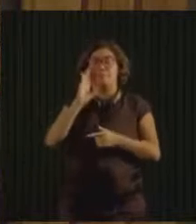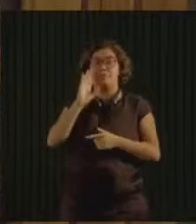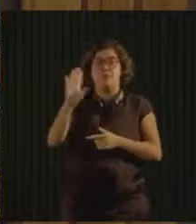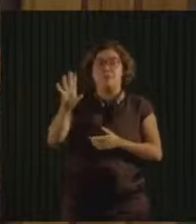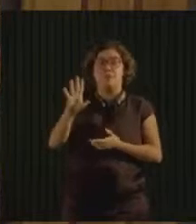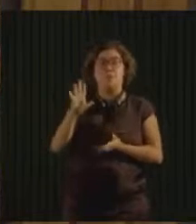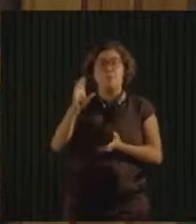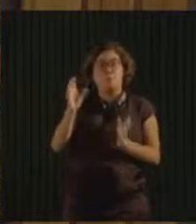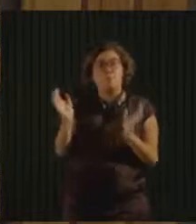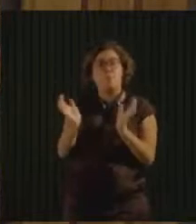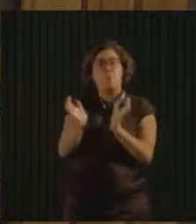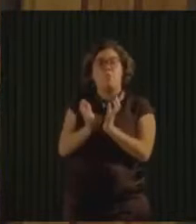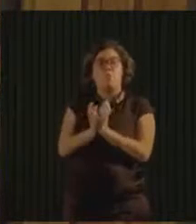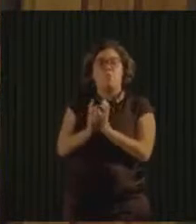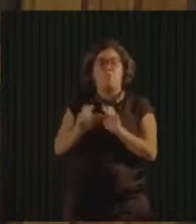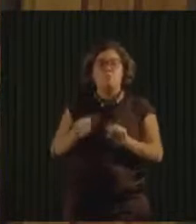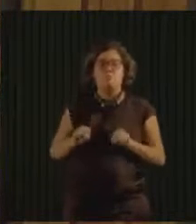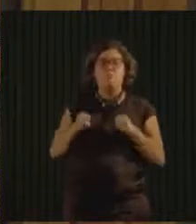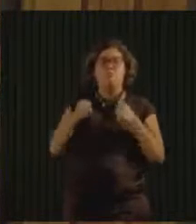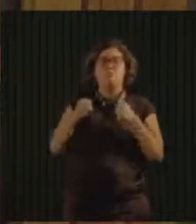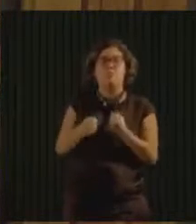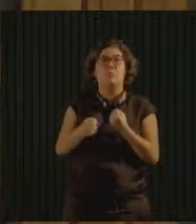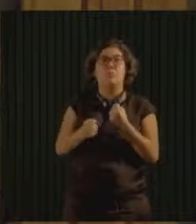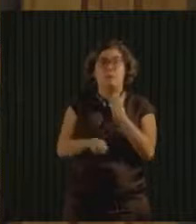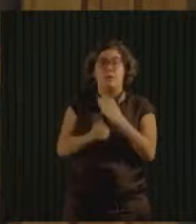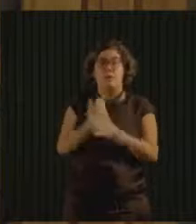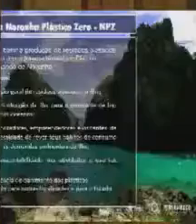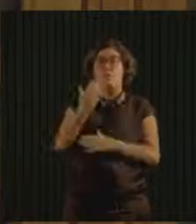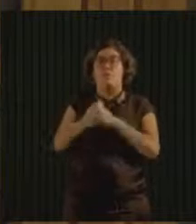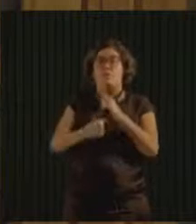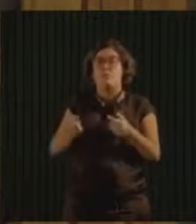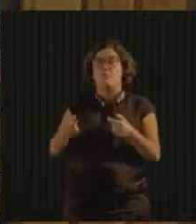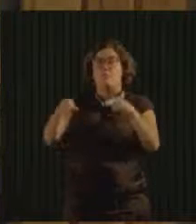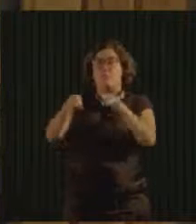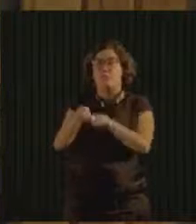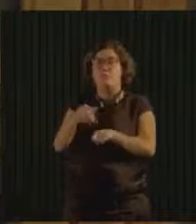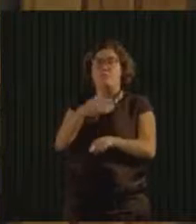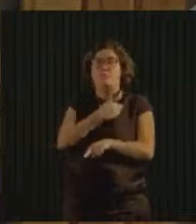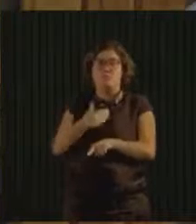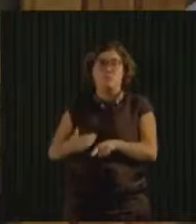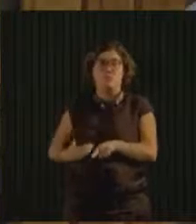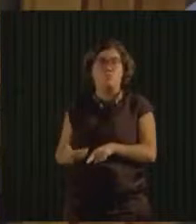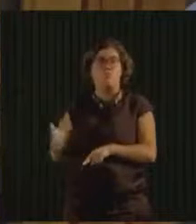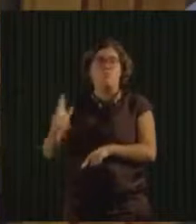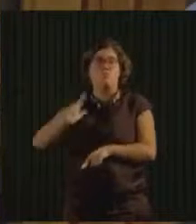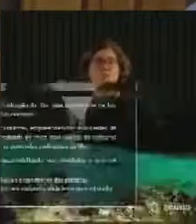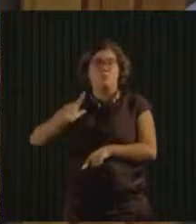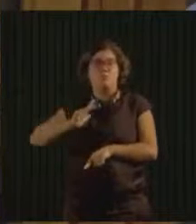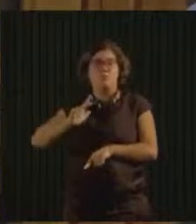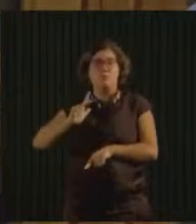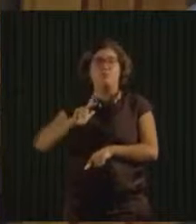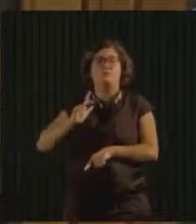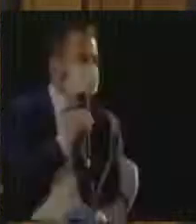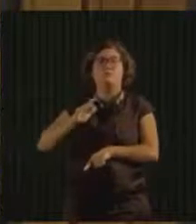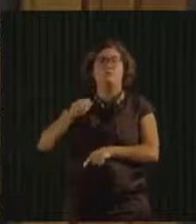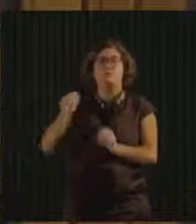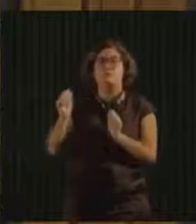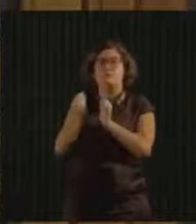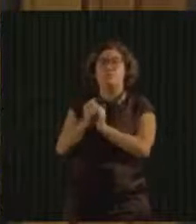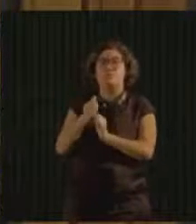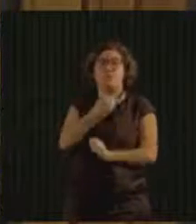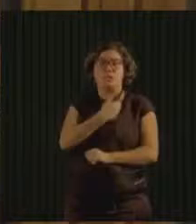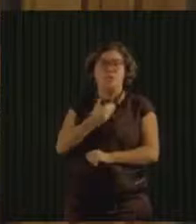centro de engajamento que foi criado através de uma parceria público-privado com a cervejaria